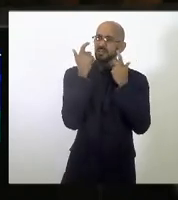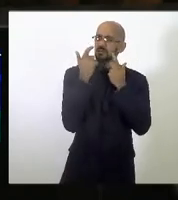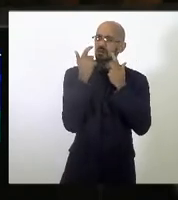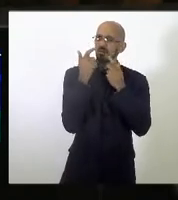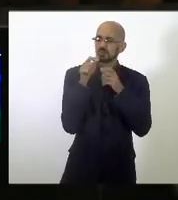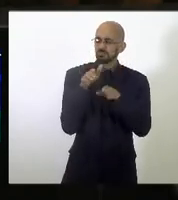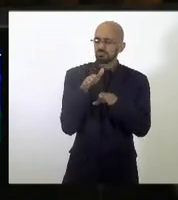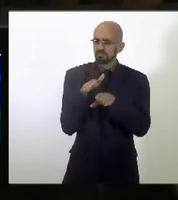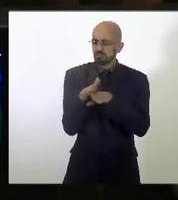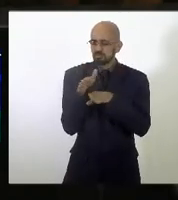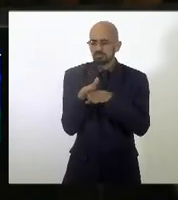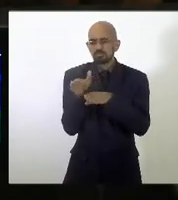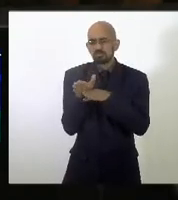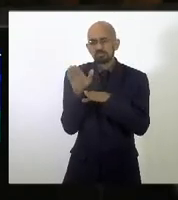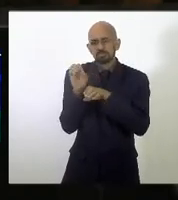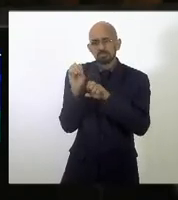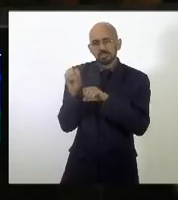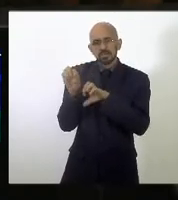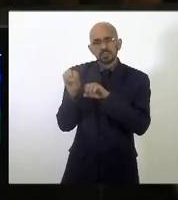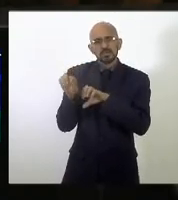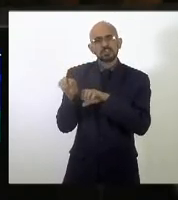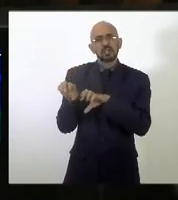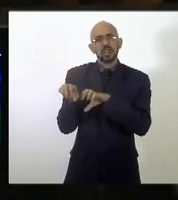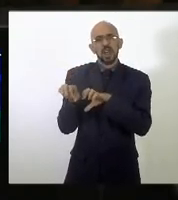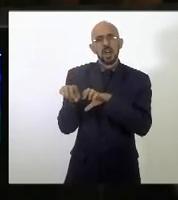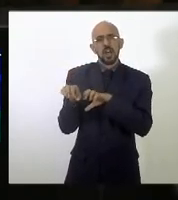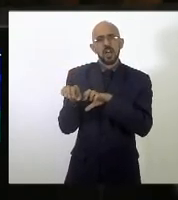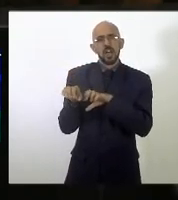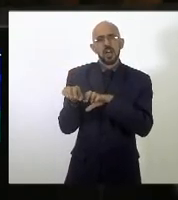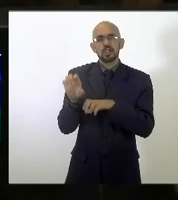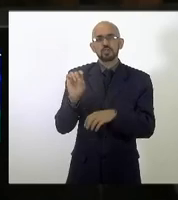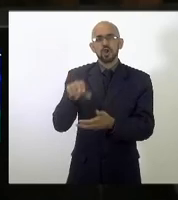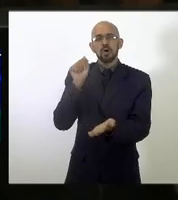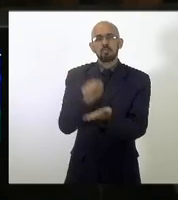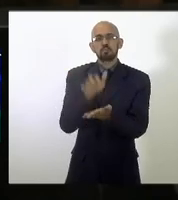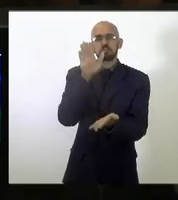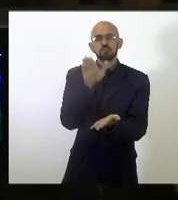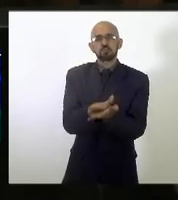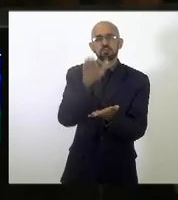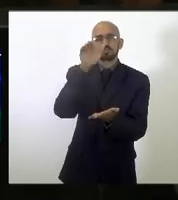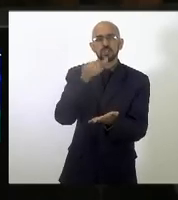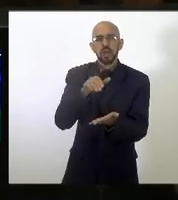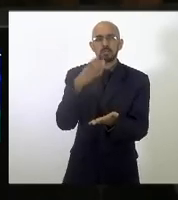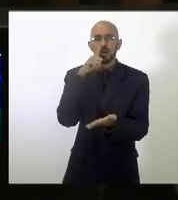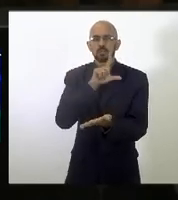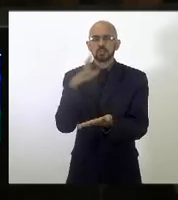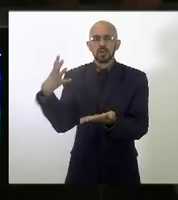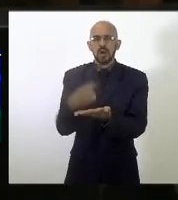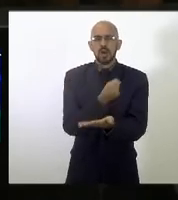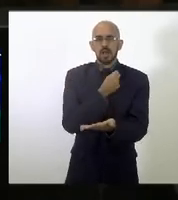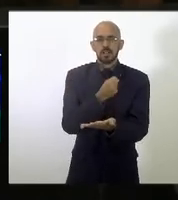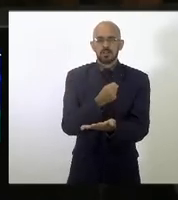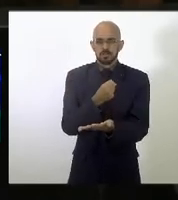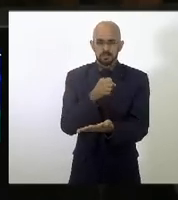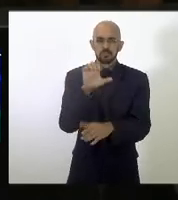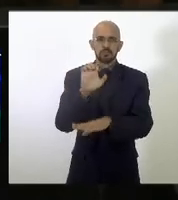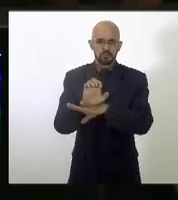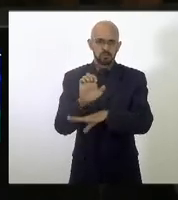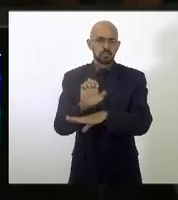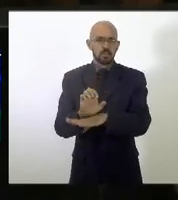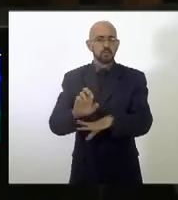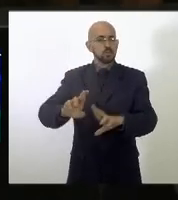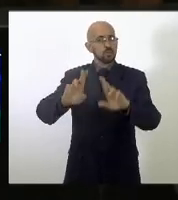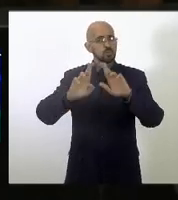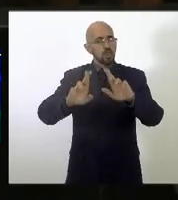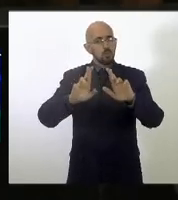educar, estão muito mais preocupados em autuar com fim arrecadatório. Então, eu espero que